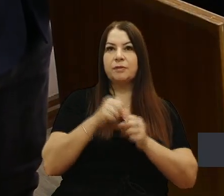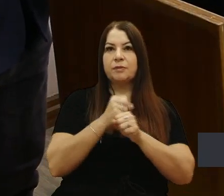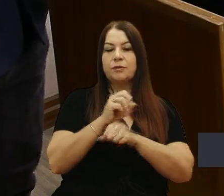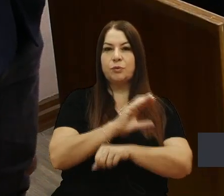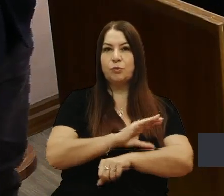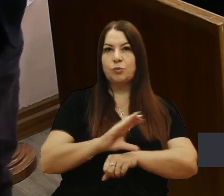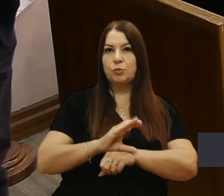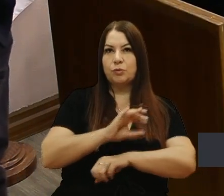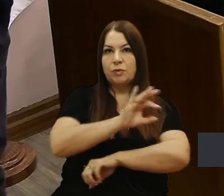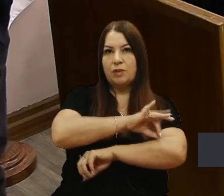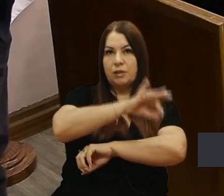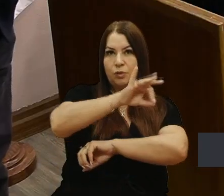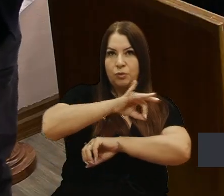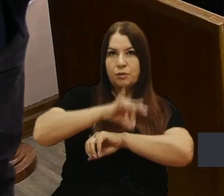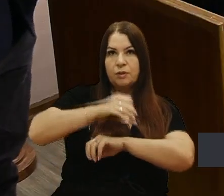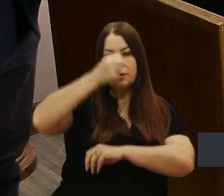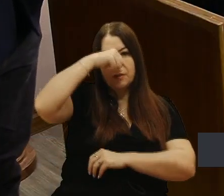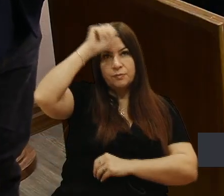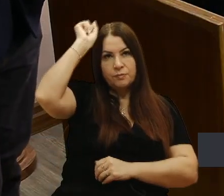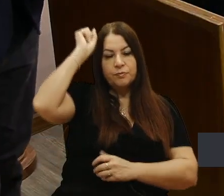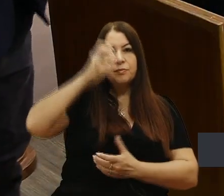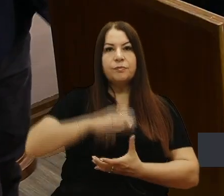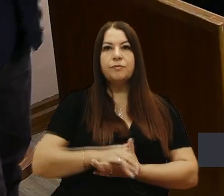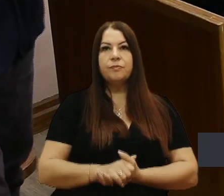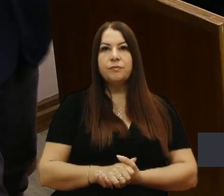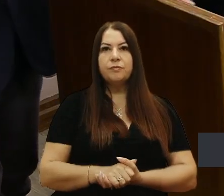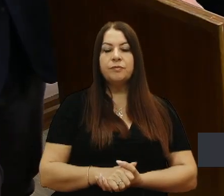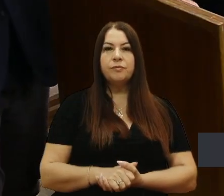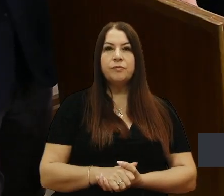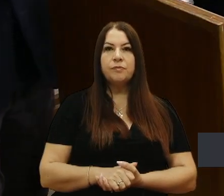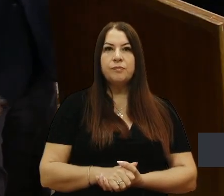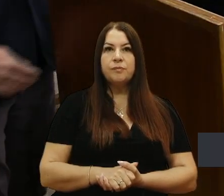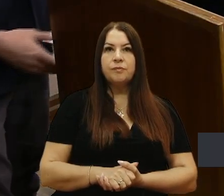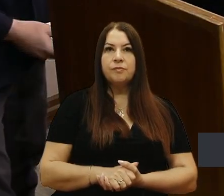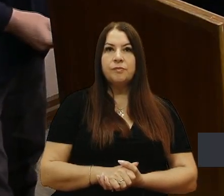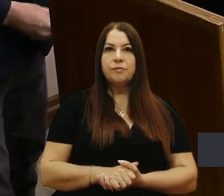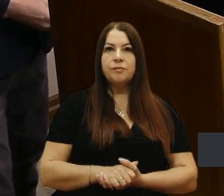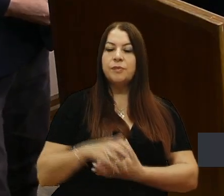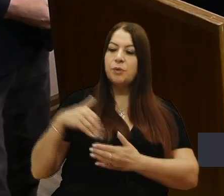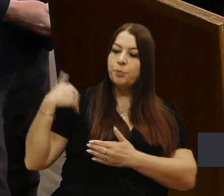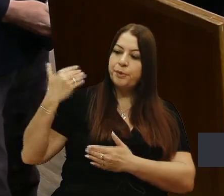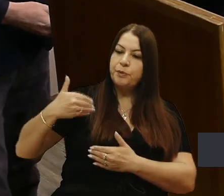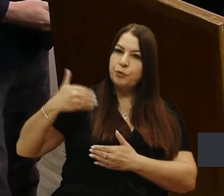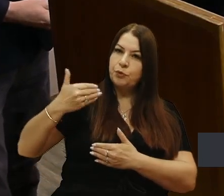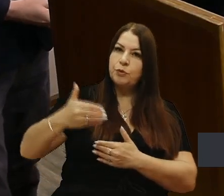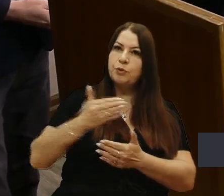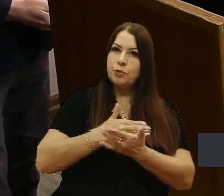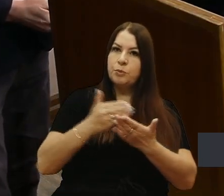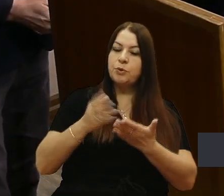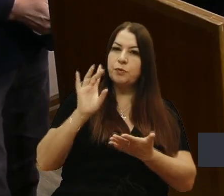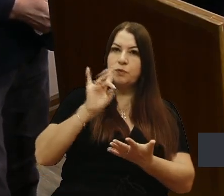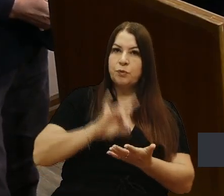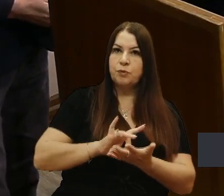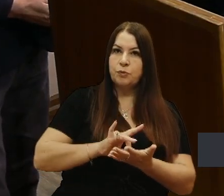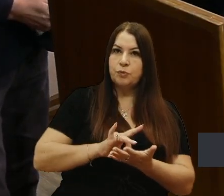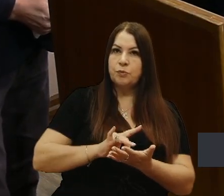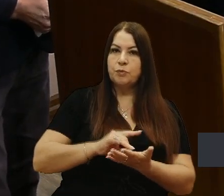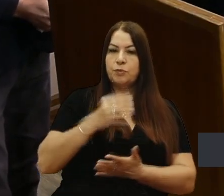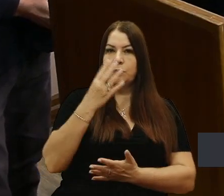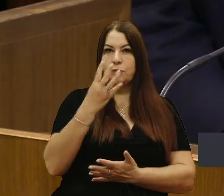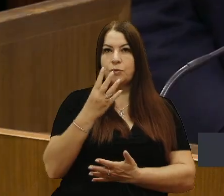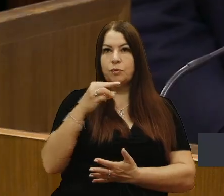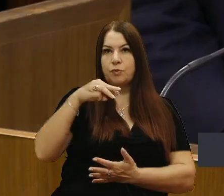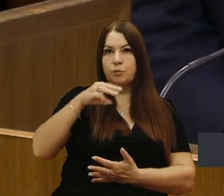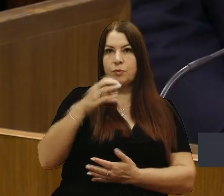curso de Arquitetura e Urbanismo da Universidade de Caxias do Sul. Uma trajetória que teve início oficialmente em 4